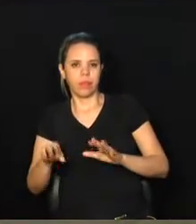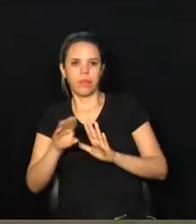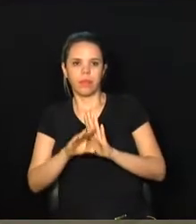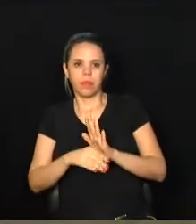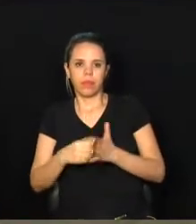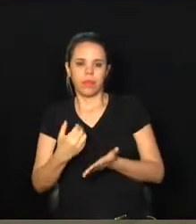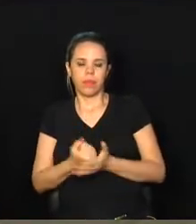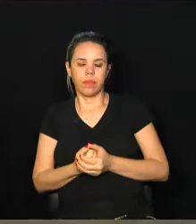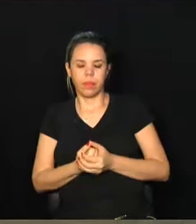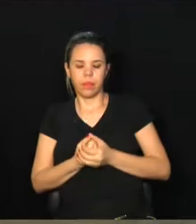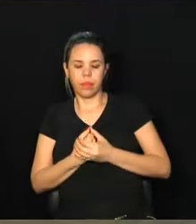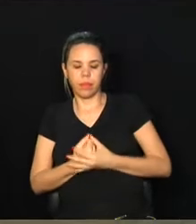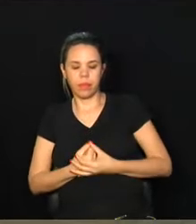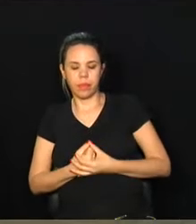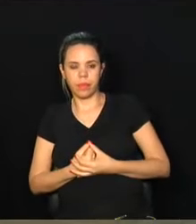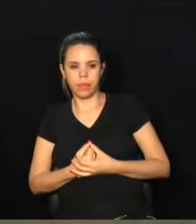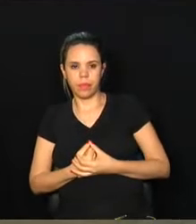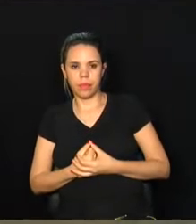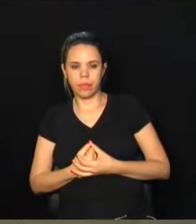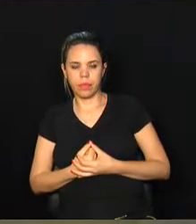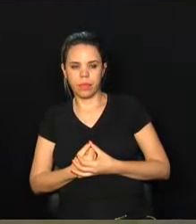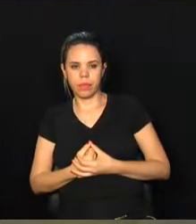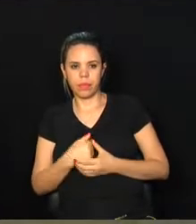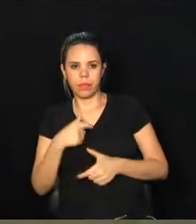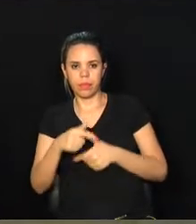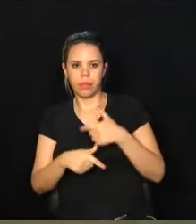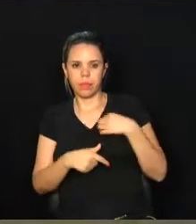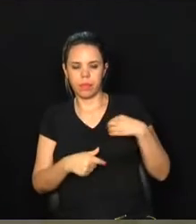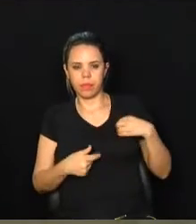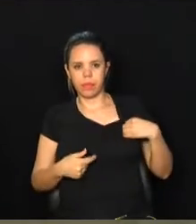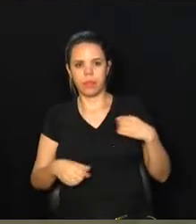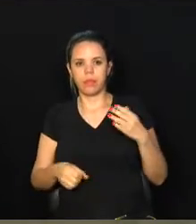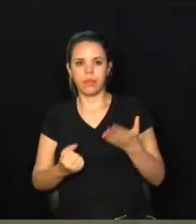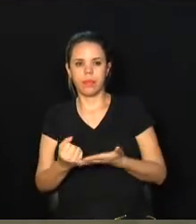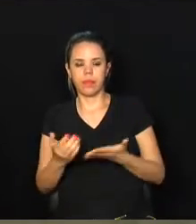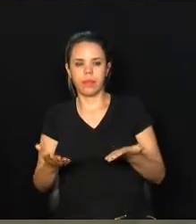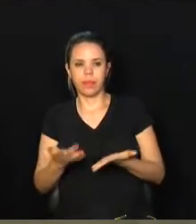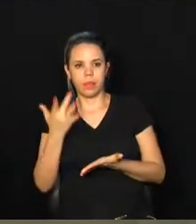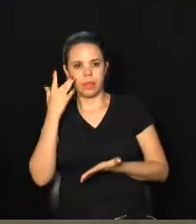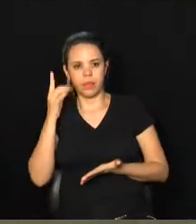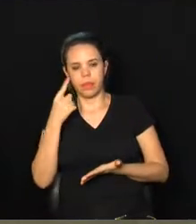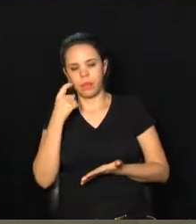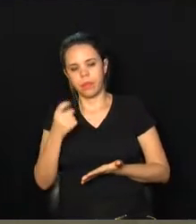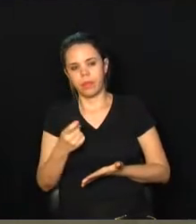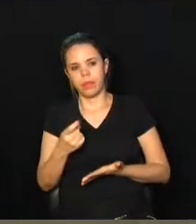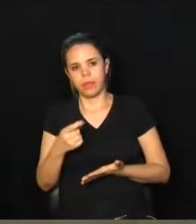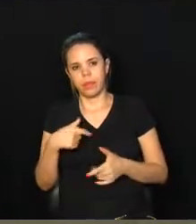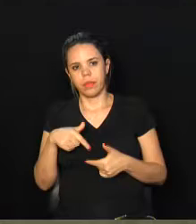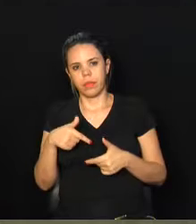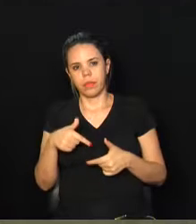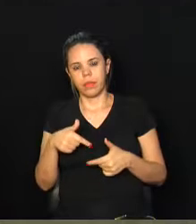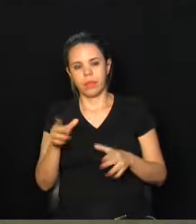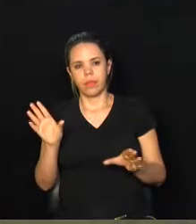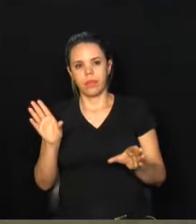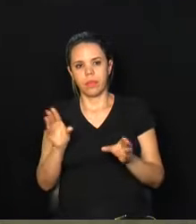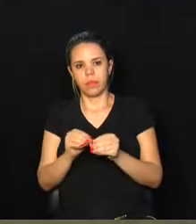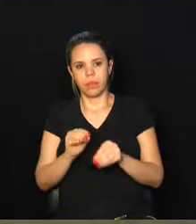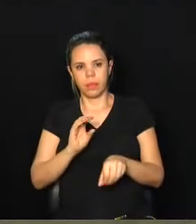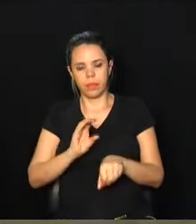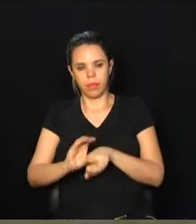porque... No meu trabalho, aí que vem a contribuição, que eu acho que é interessante. No meu trabalho de conclusão do